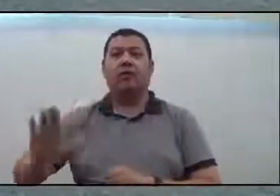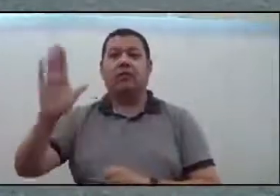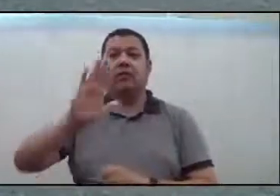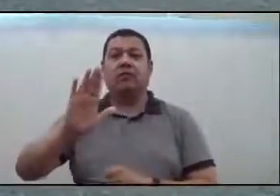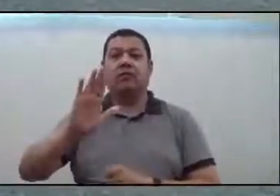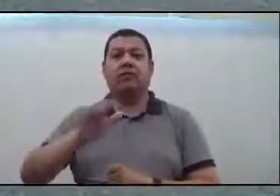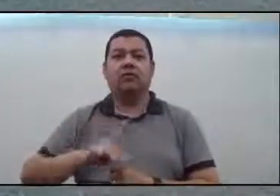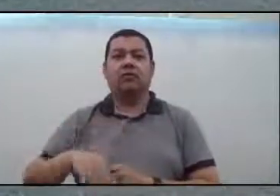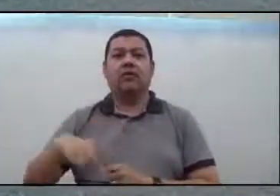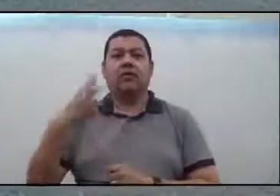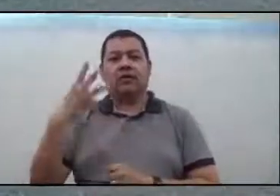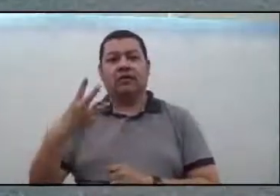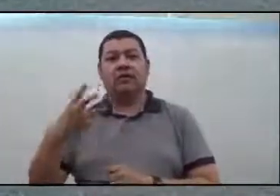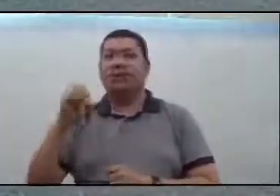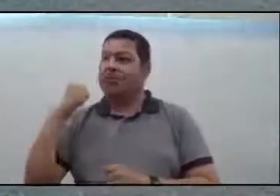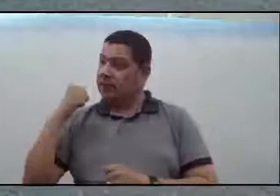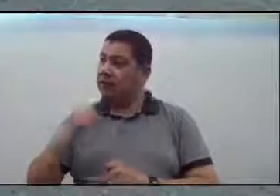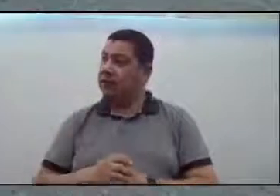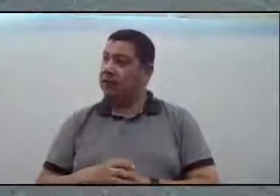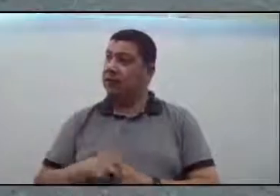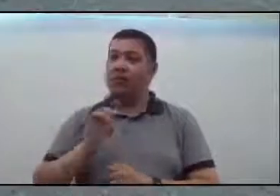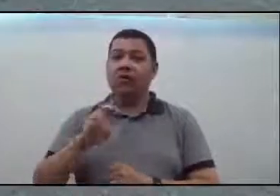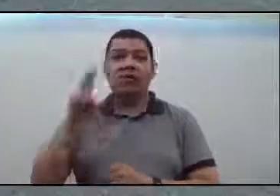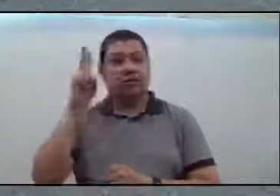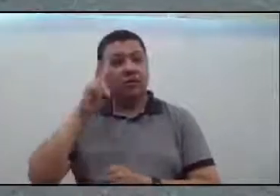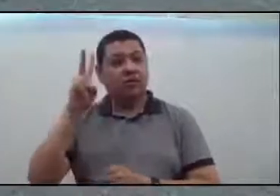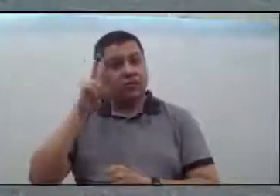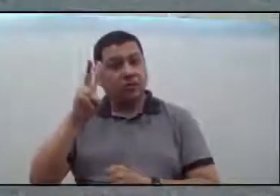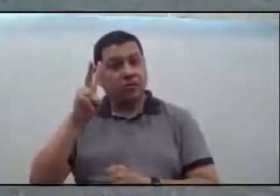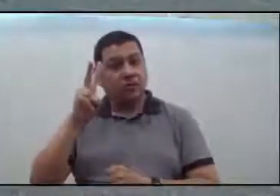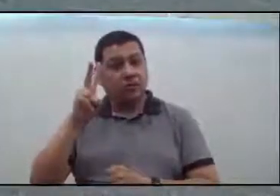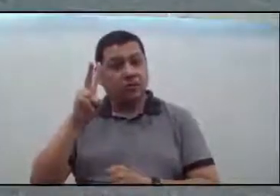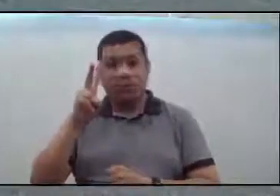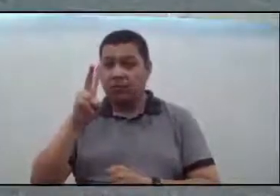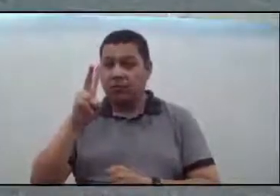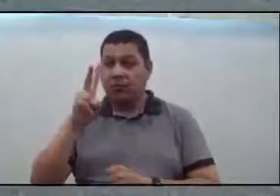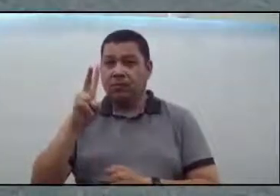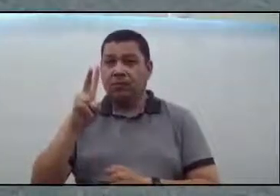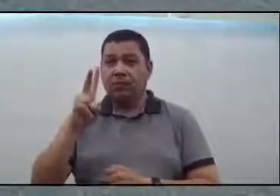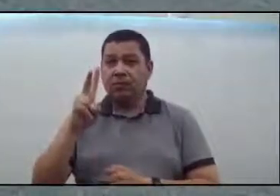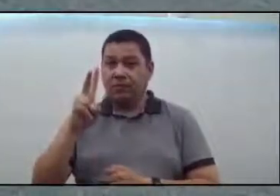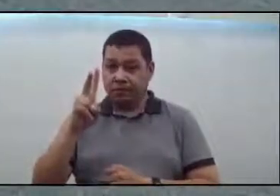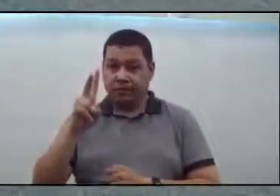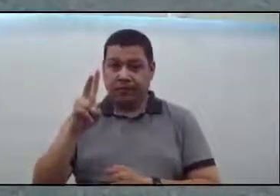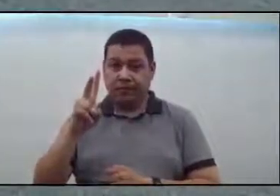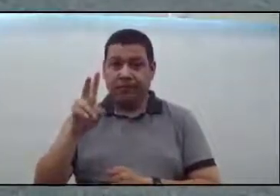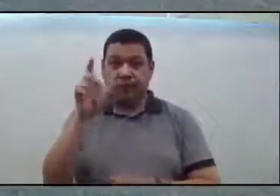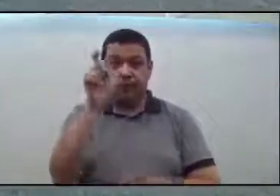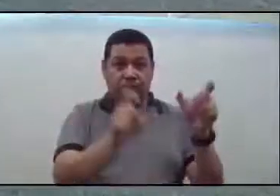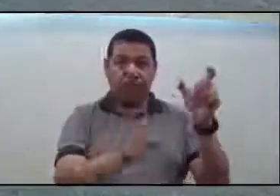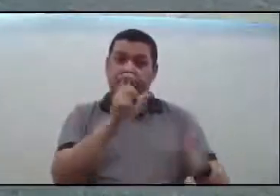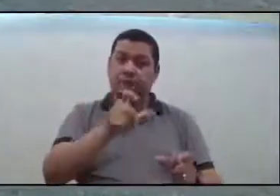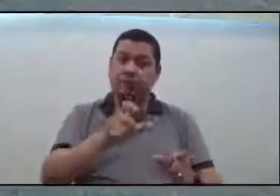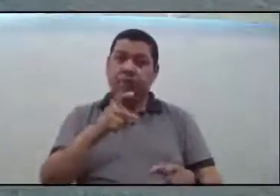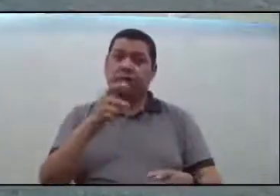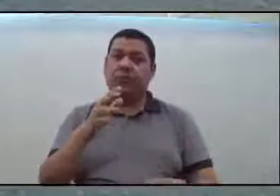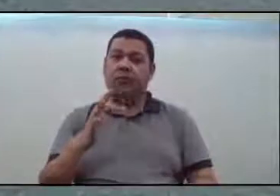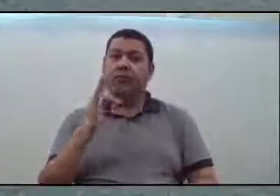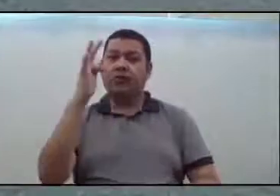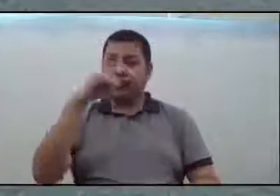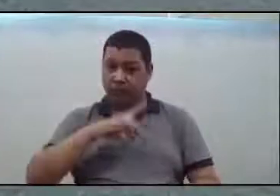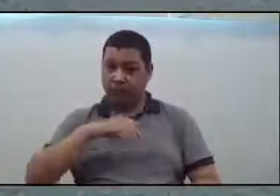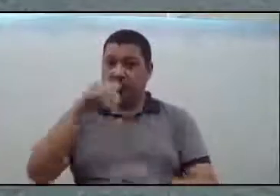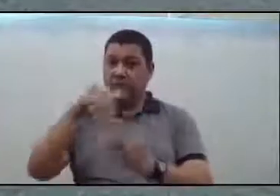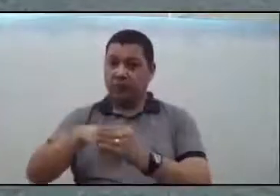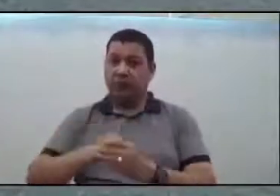3 senadores, que só lembra do povo em época de eleição. Agora, daqui uns